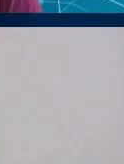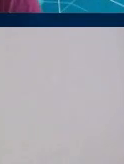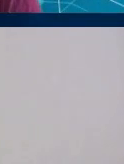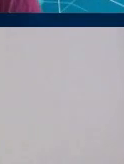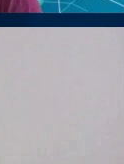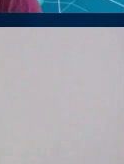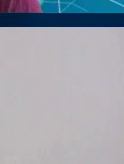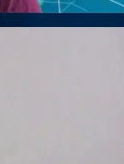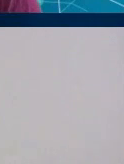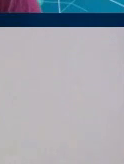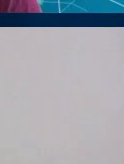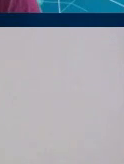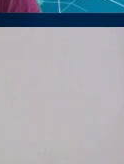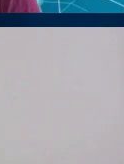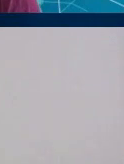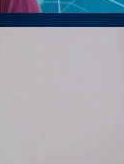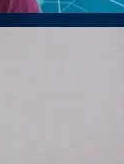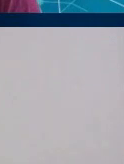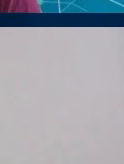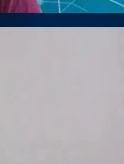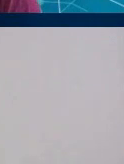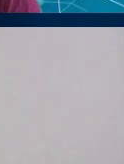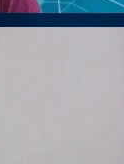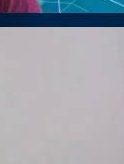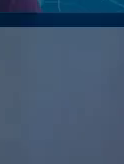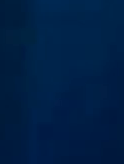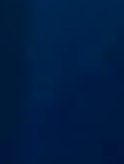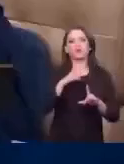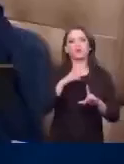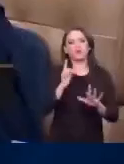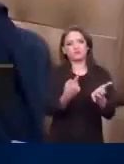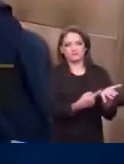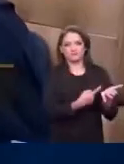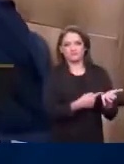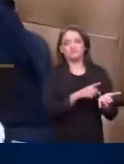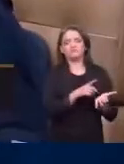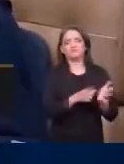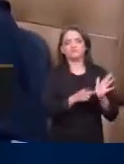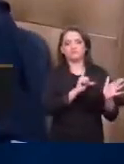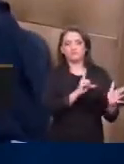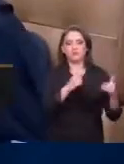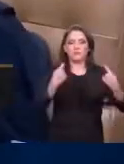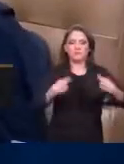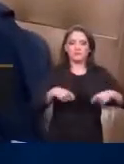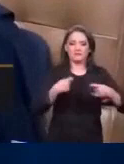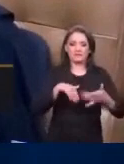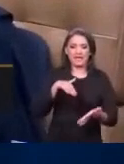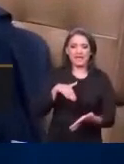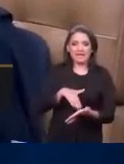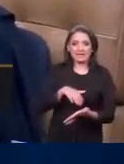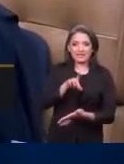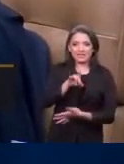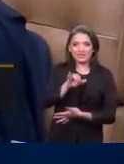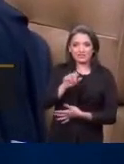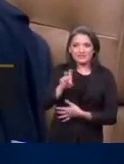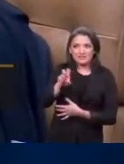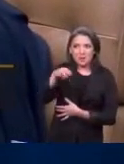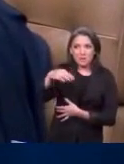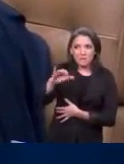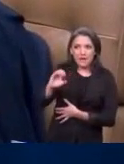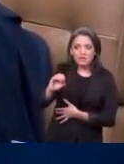pontuando quais as ações, quais os limites que as Forças Armadas deverão atuar, nós